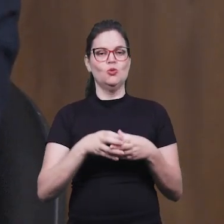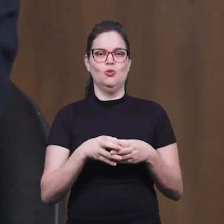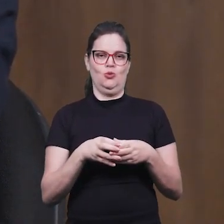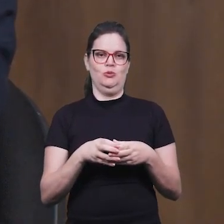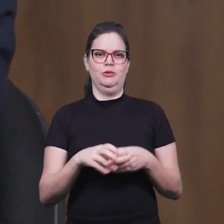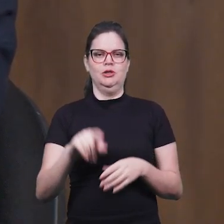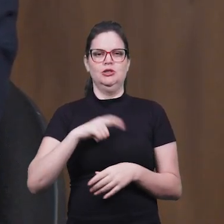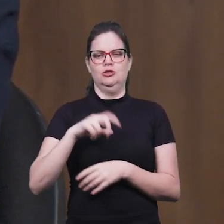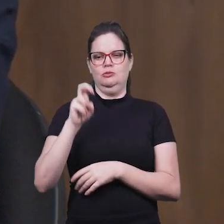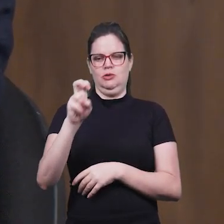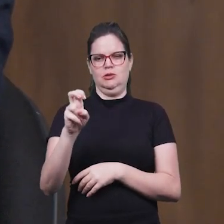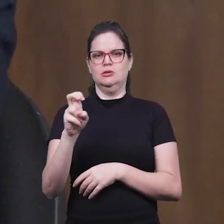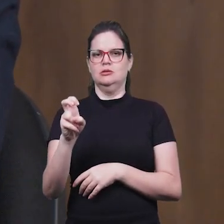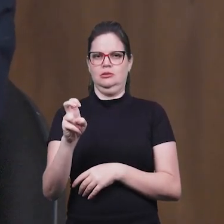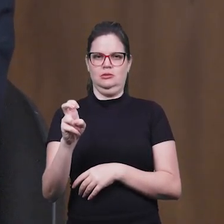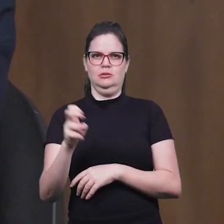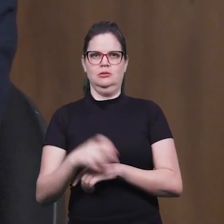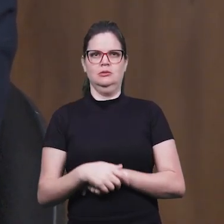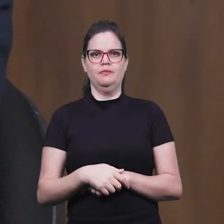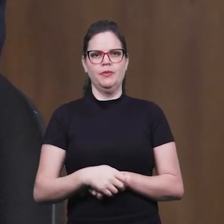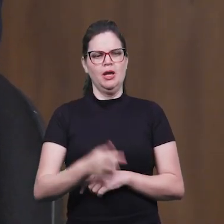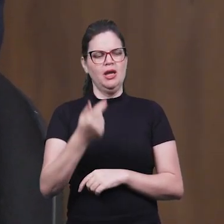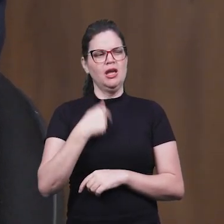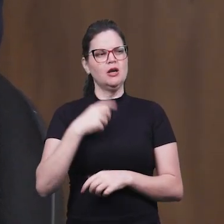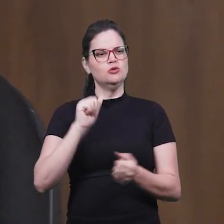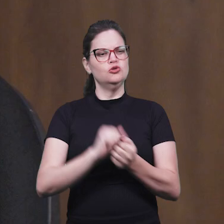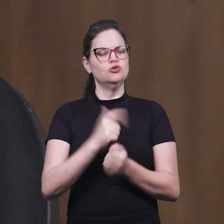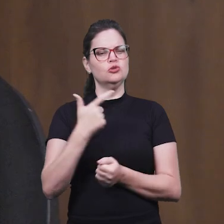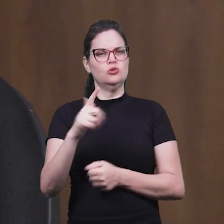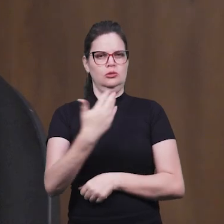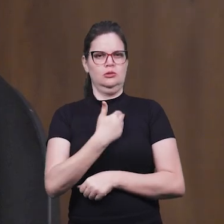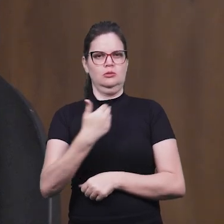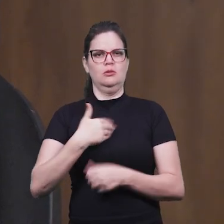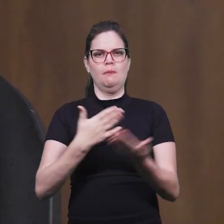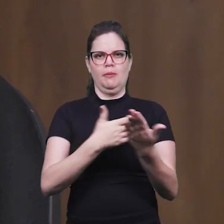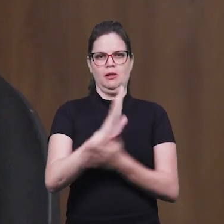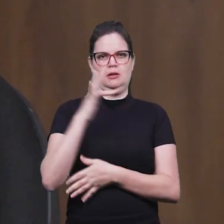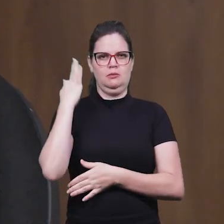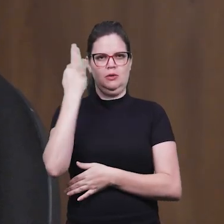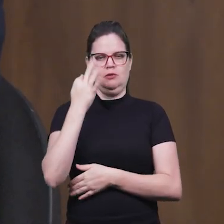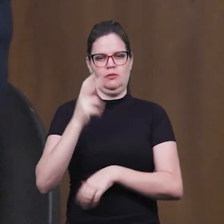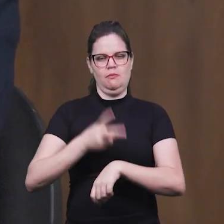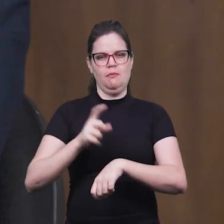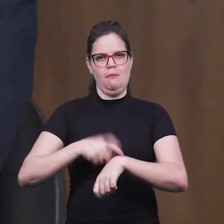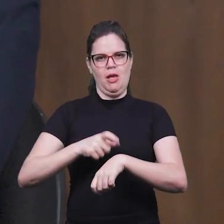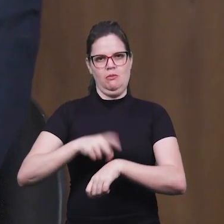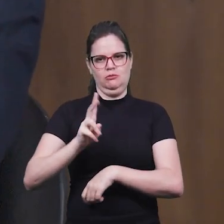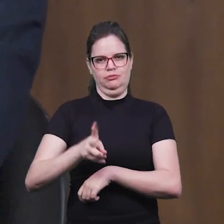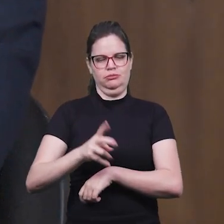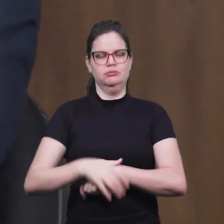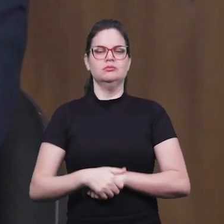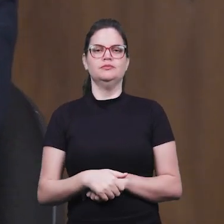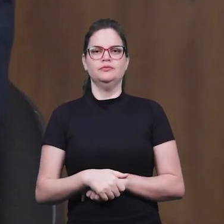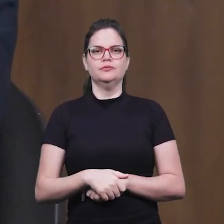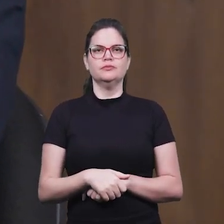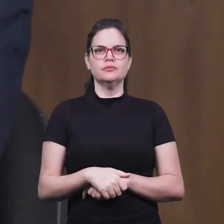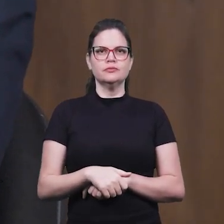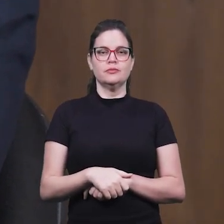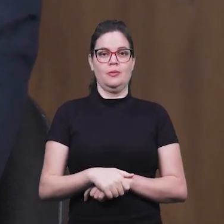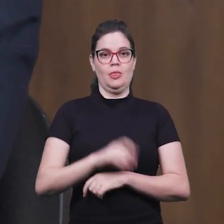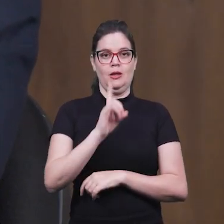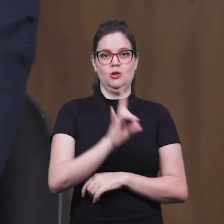até 2, eu e mais outro entramos na faculdade na mesma época, que já é falecido também. Quando eu entrei